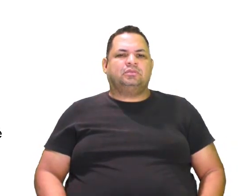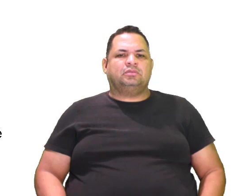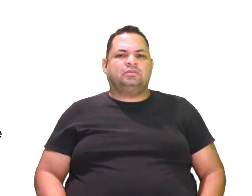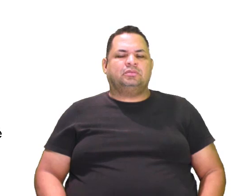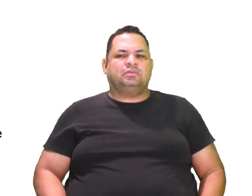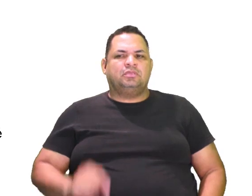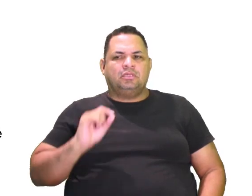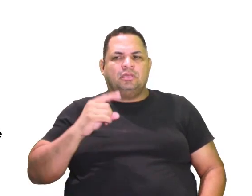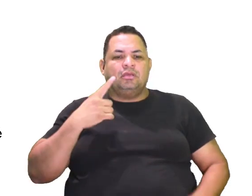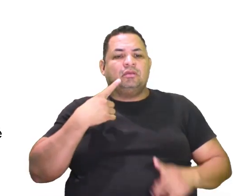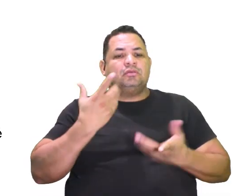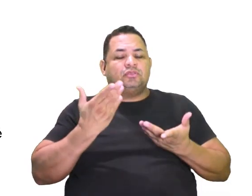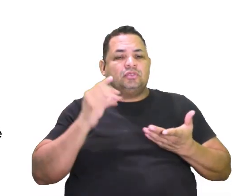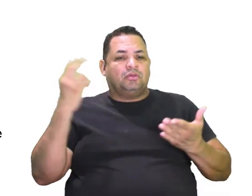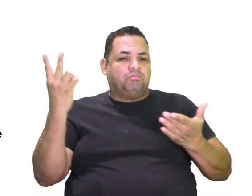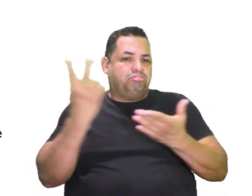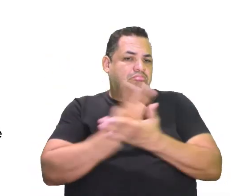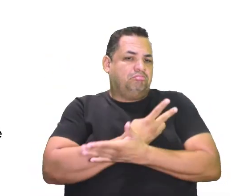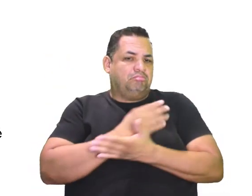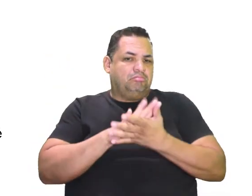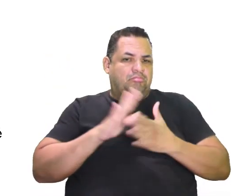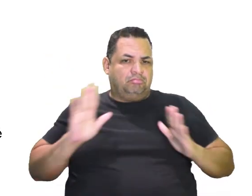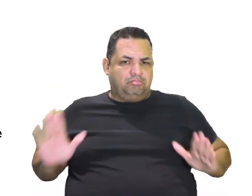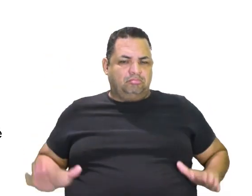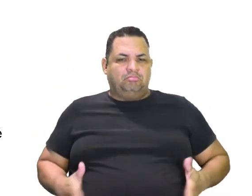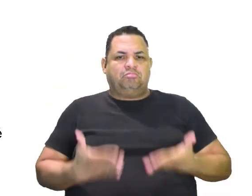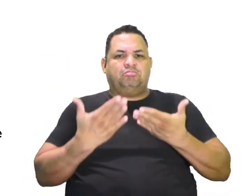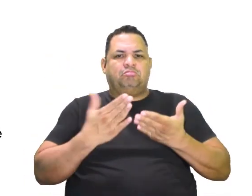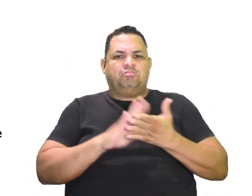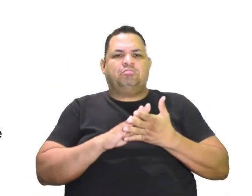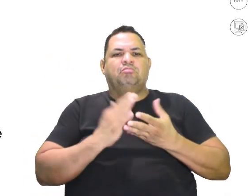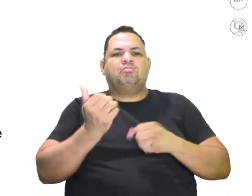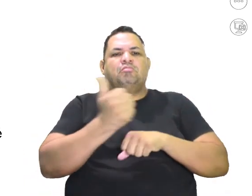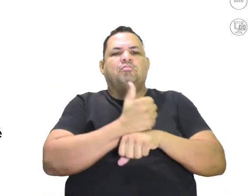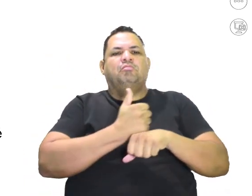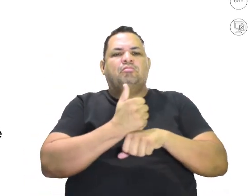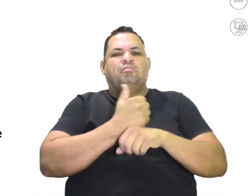a motivação que o artista aqui,